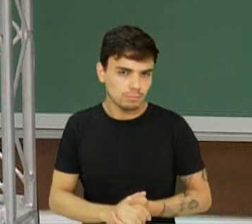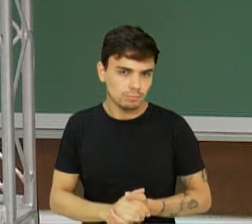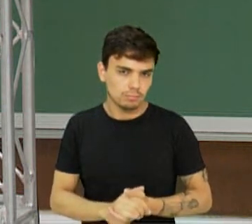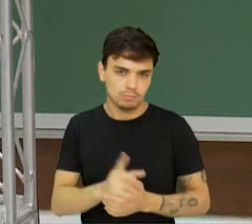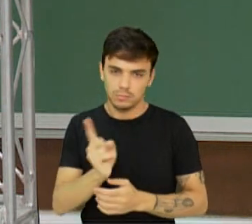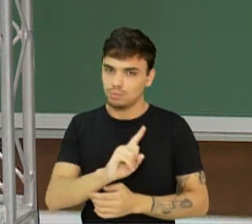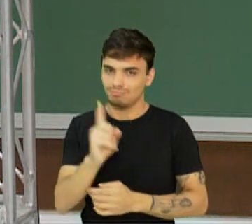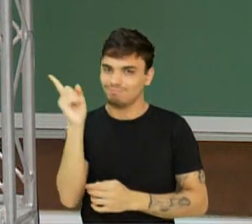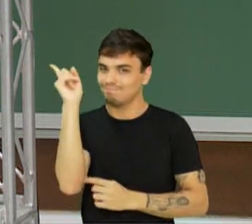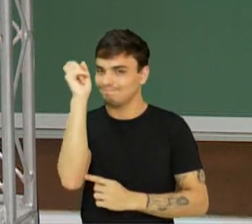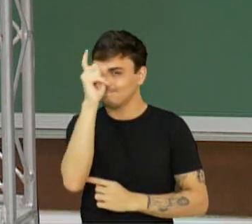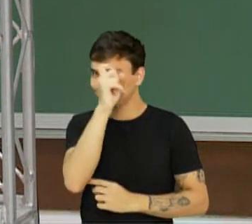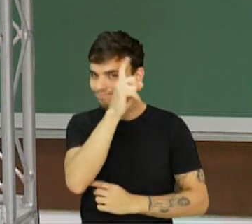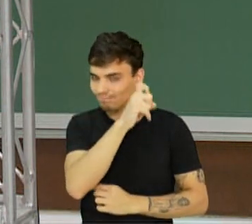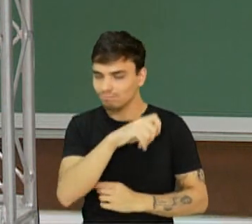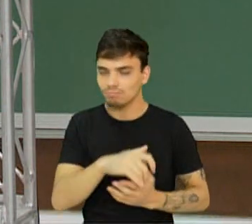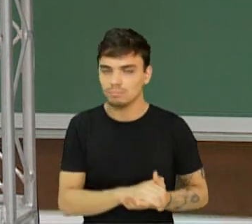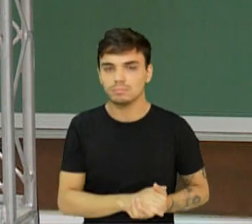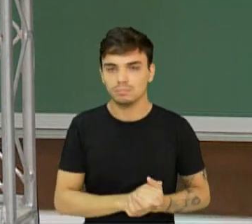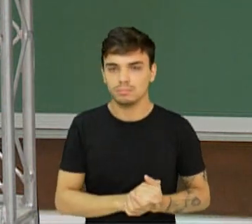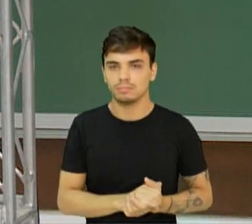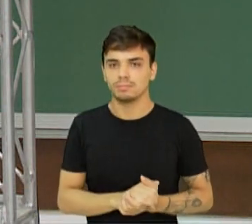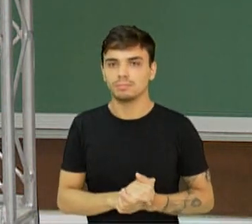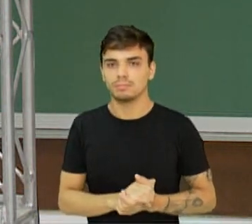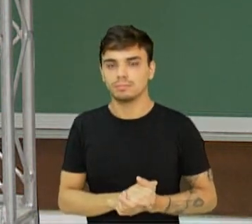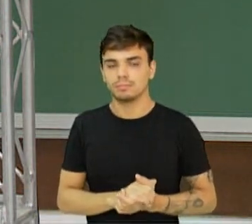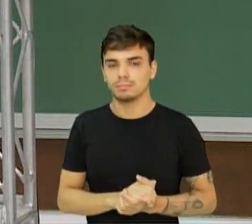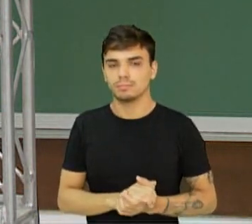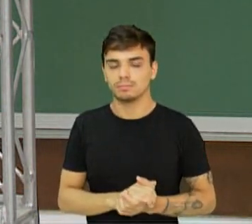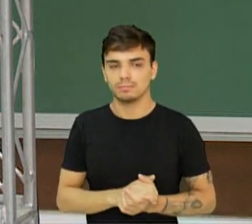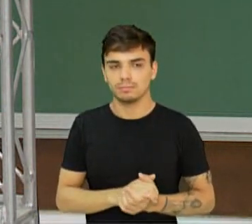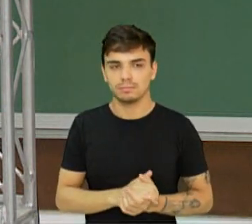nada fácil, tá?